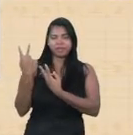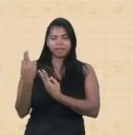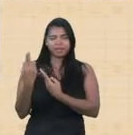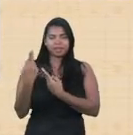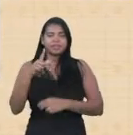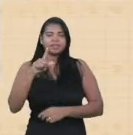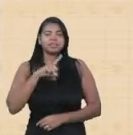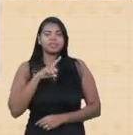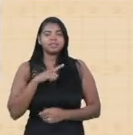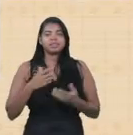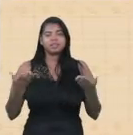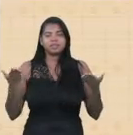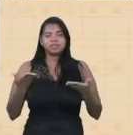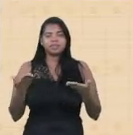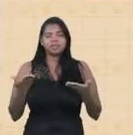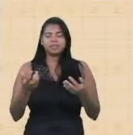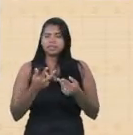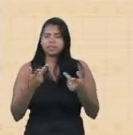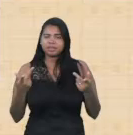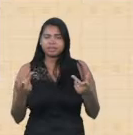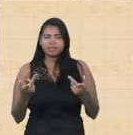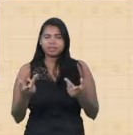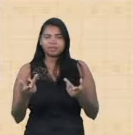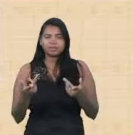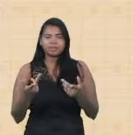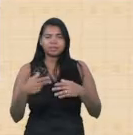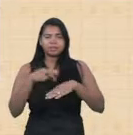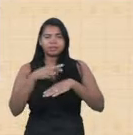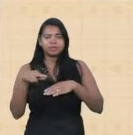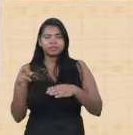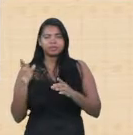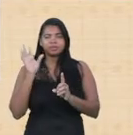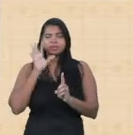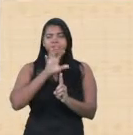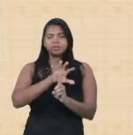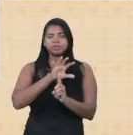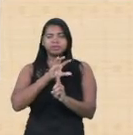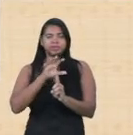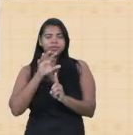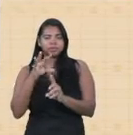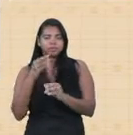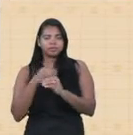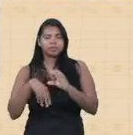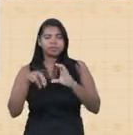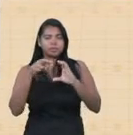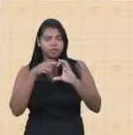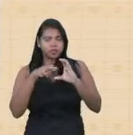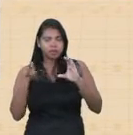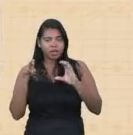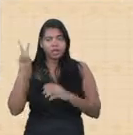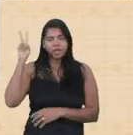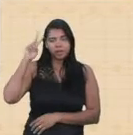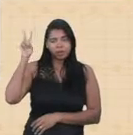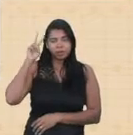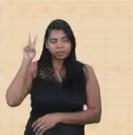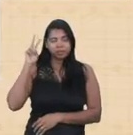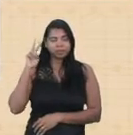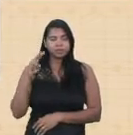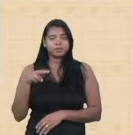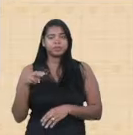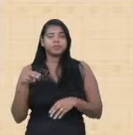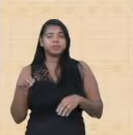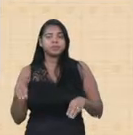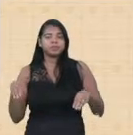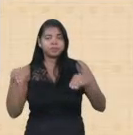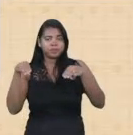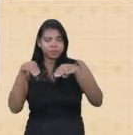ter agora outra relação que vai influenciar nesse raio. Lembre-se que você igualou o quero